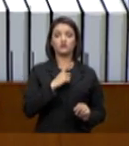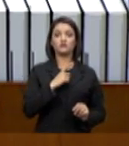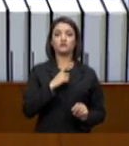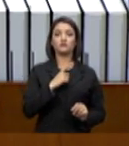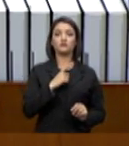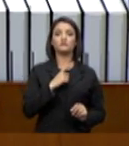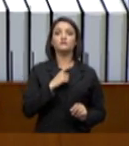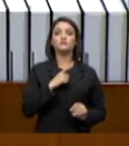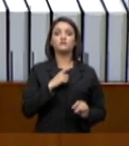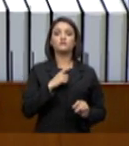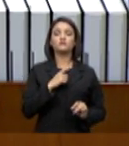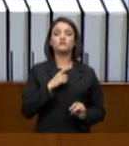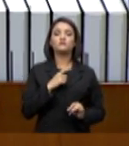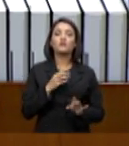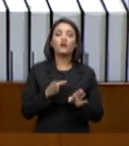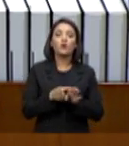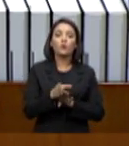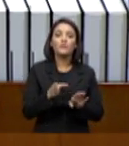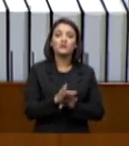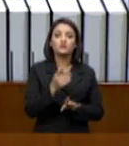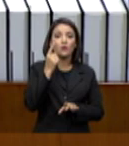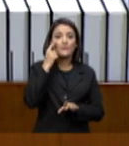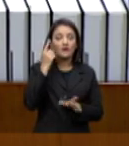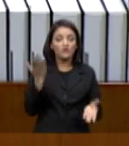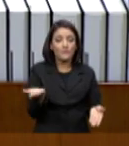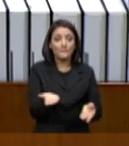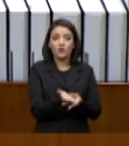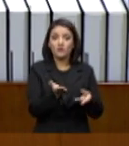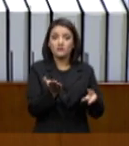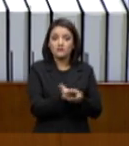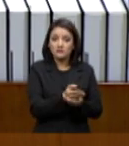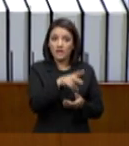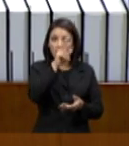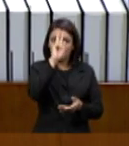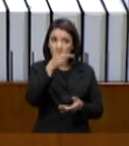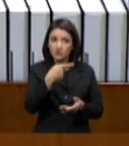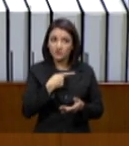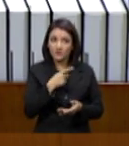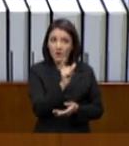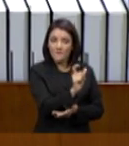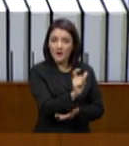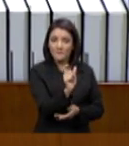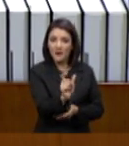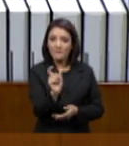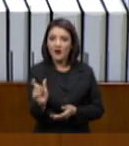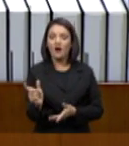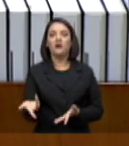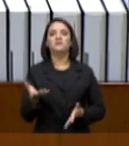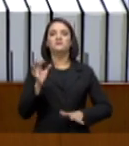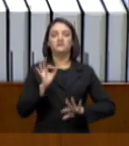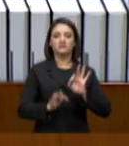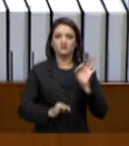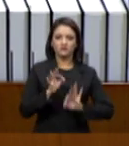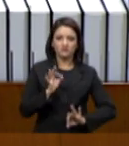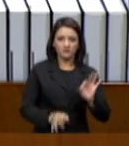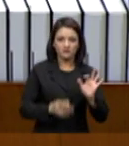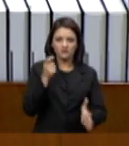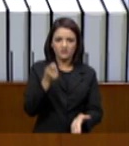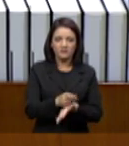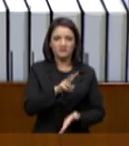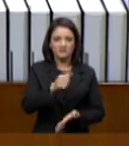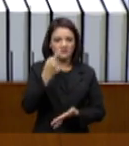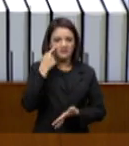administrativa é caso a caso um para cada caso o juízo vai demandar a petição de mandado